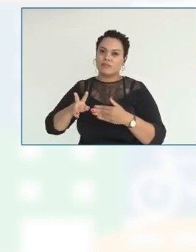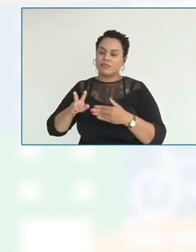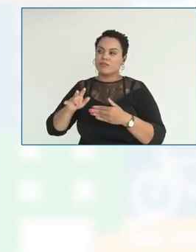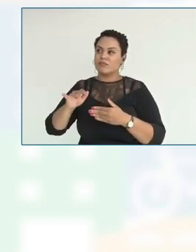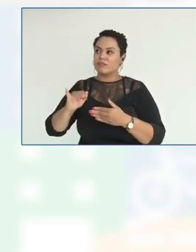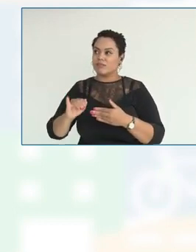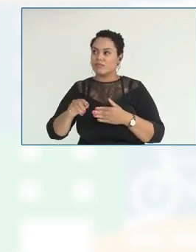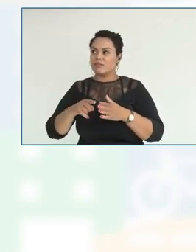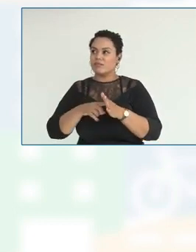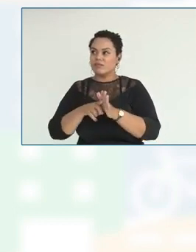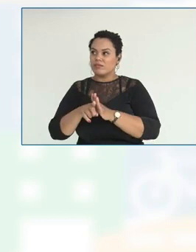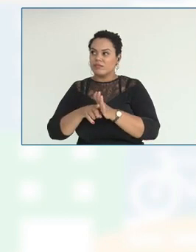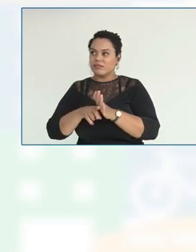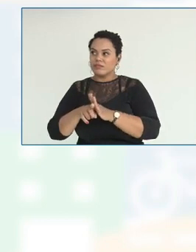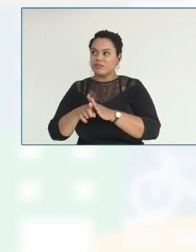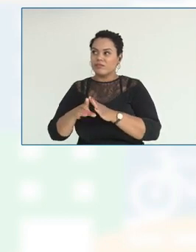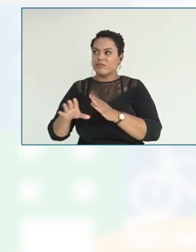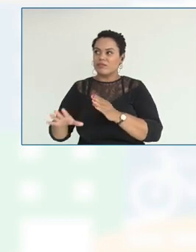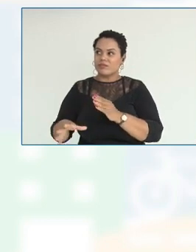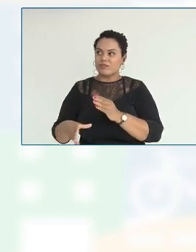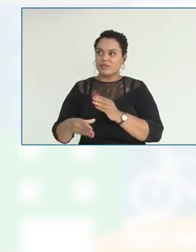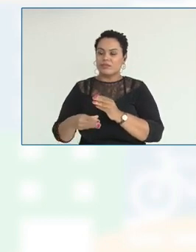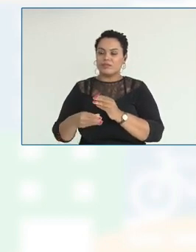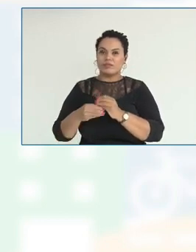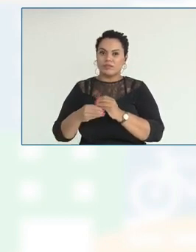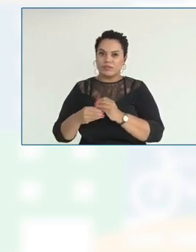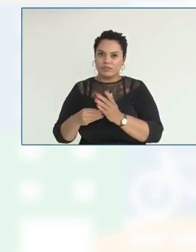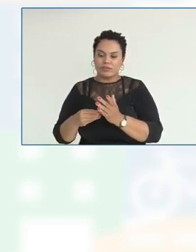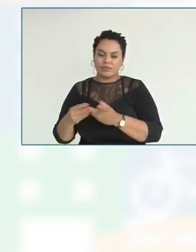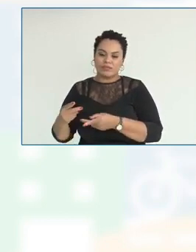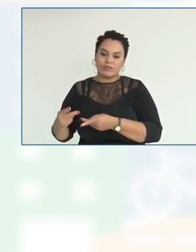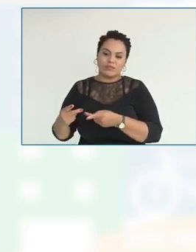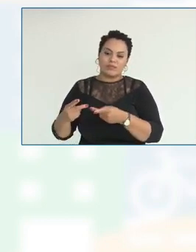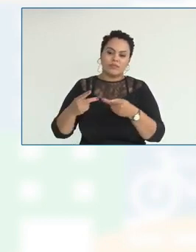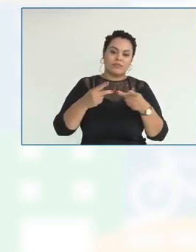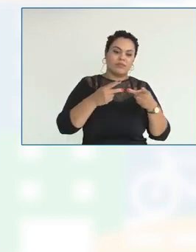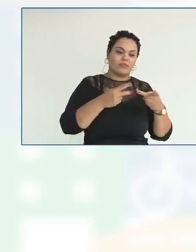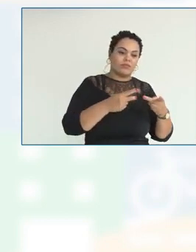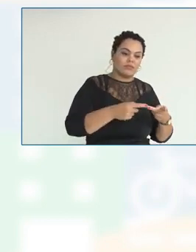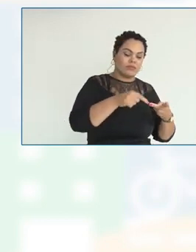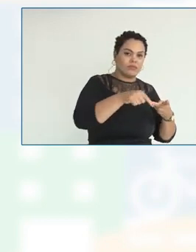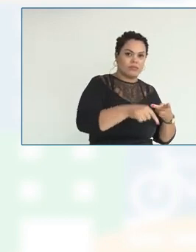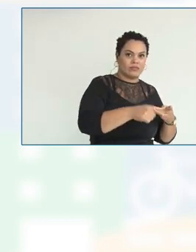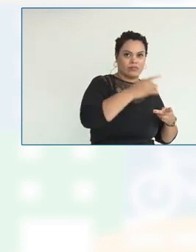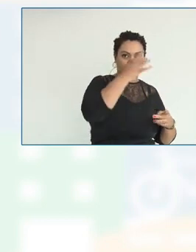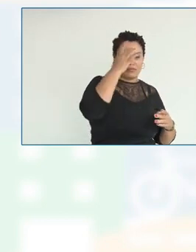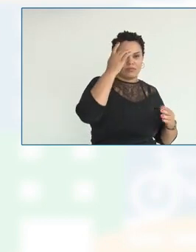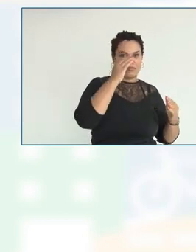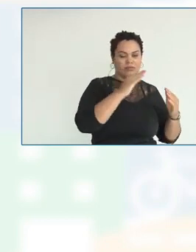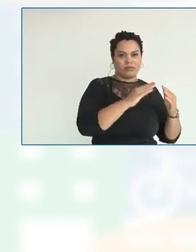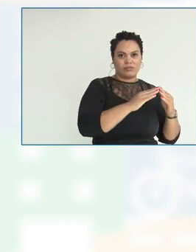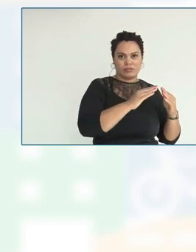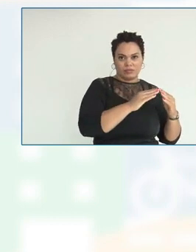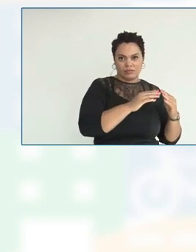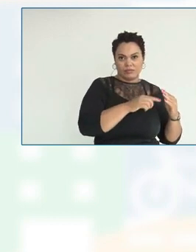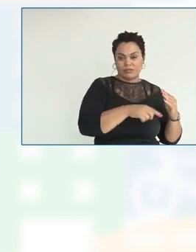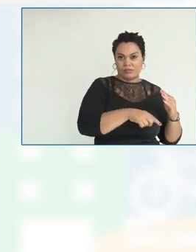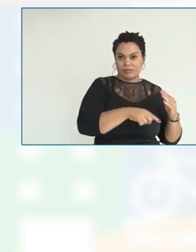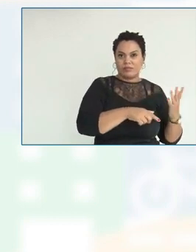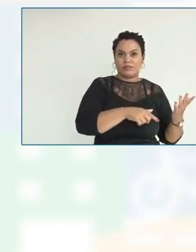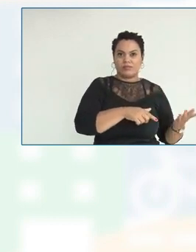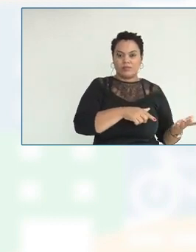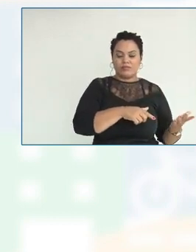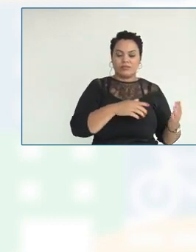investigação complementar, fazendo a visita domiciliar na casa desse paciente. Então, ela vai